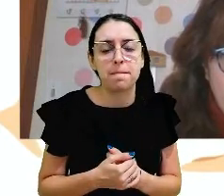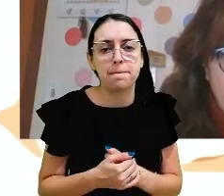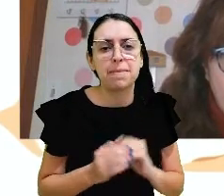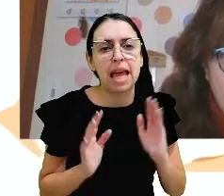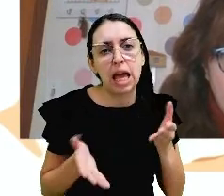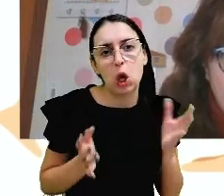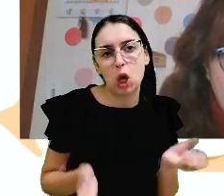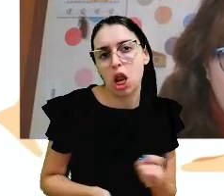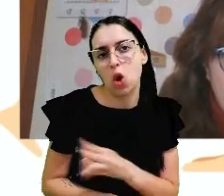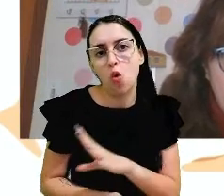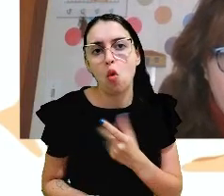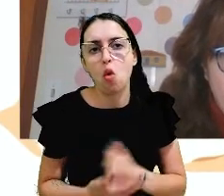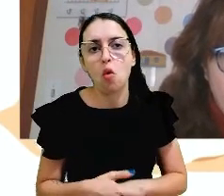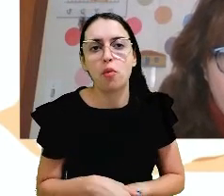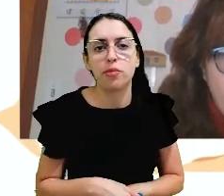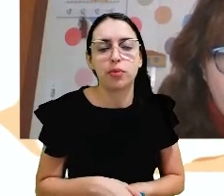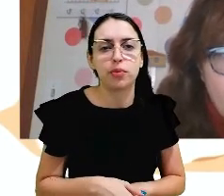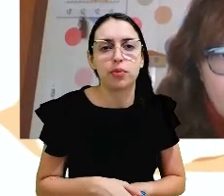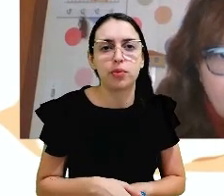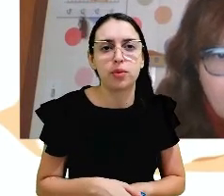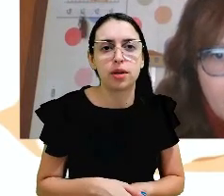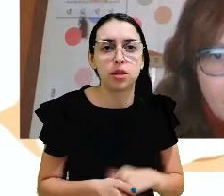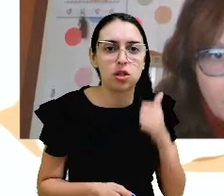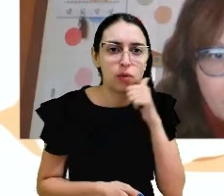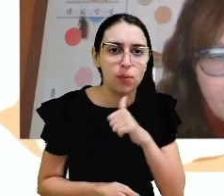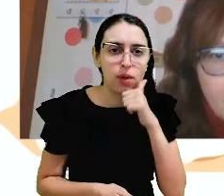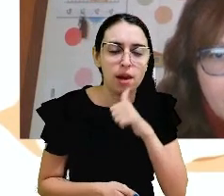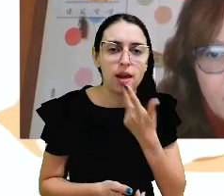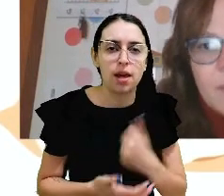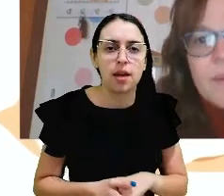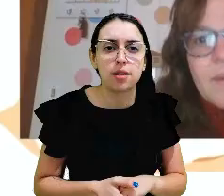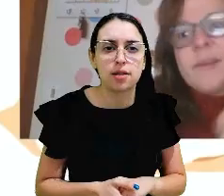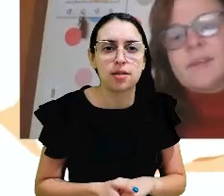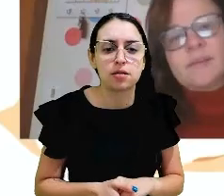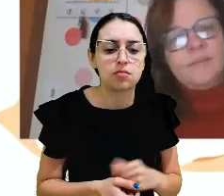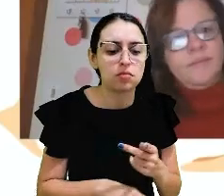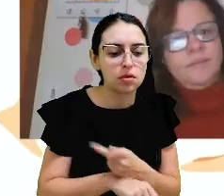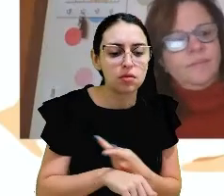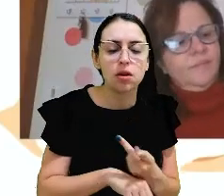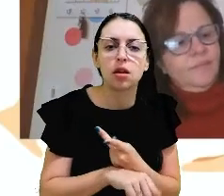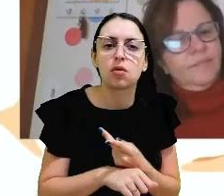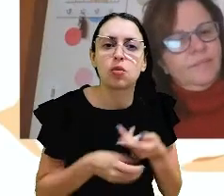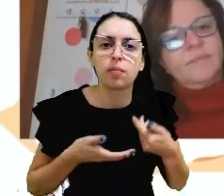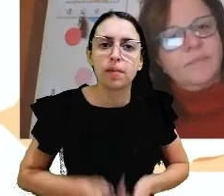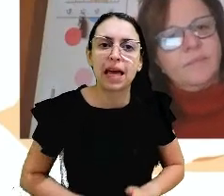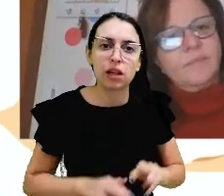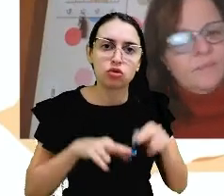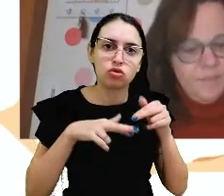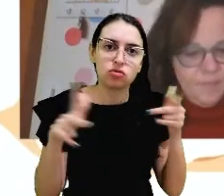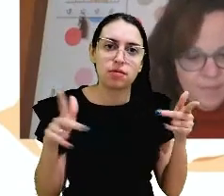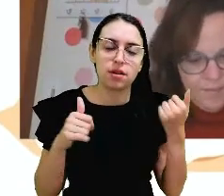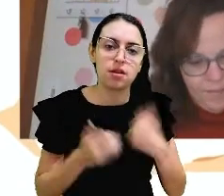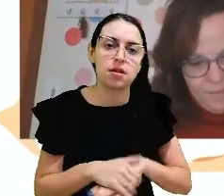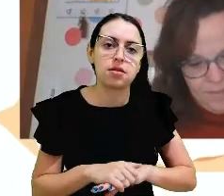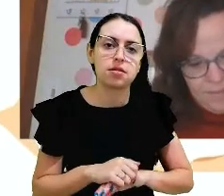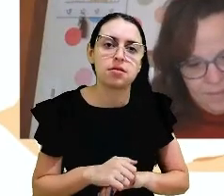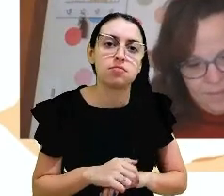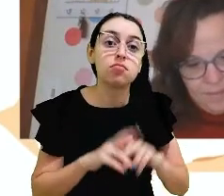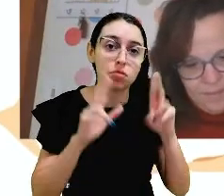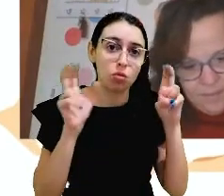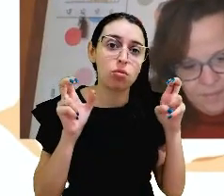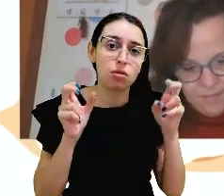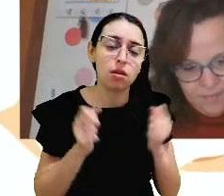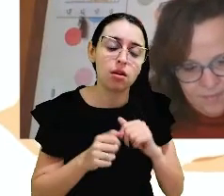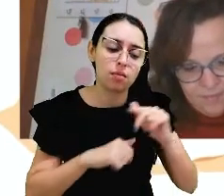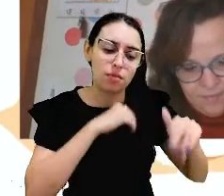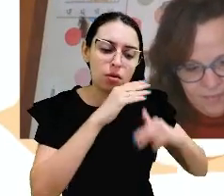momento também, né, de algumas mulheres que fazem uma busca por um parto diferente, que eu acho que a gente seria tema para uma